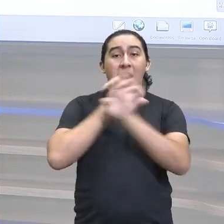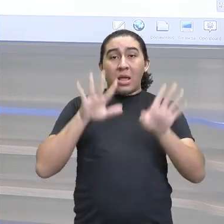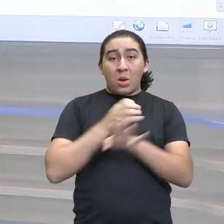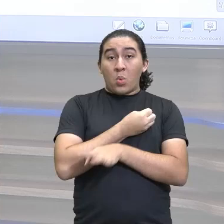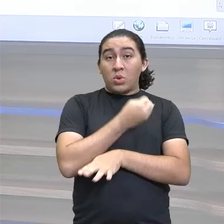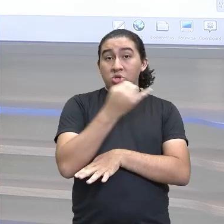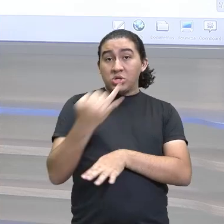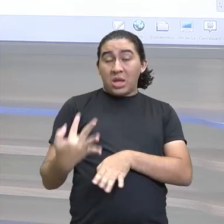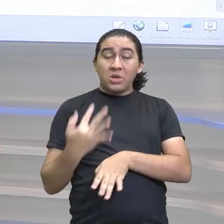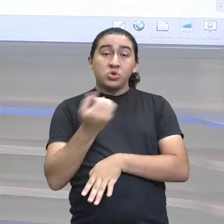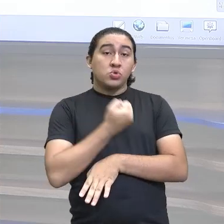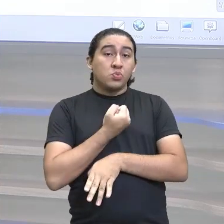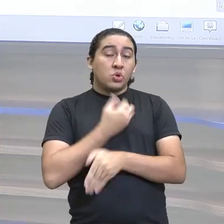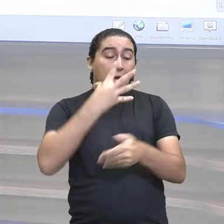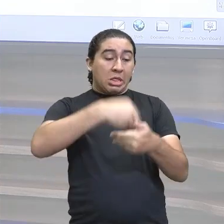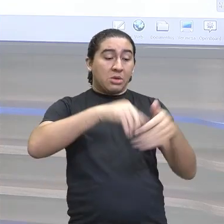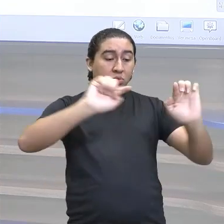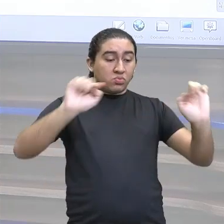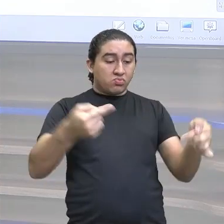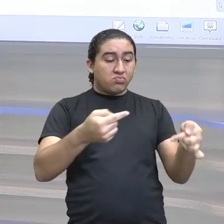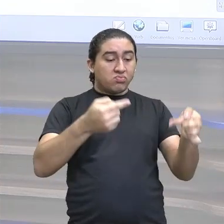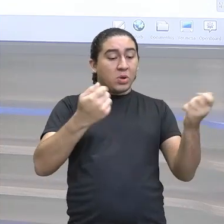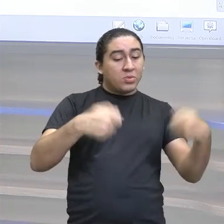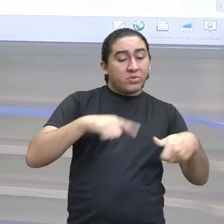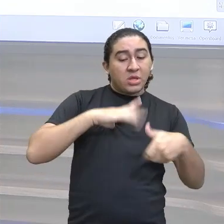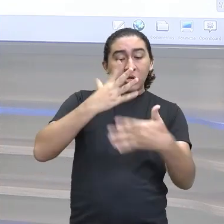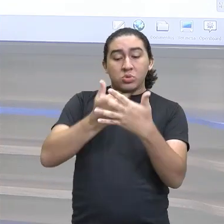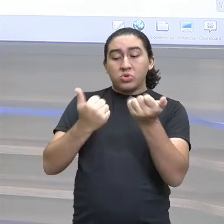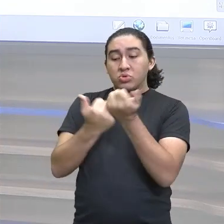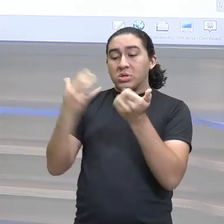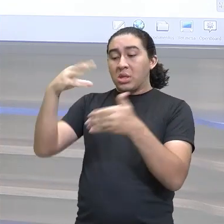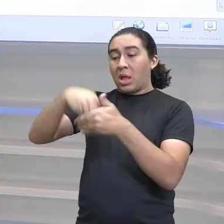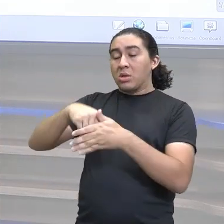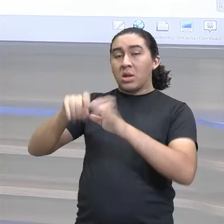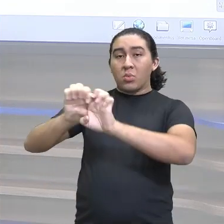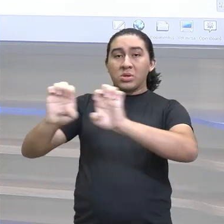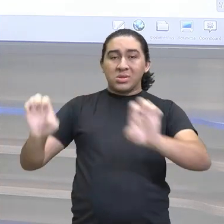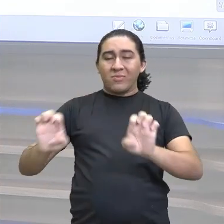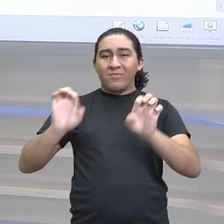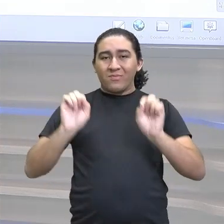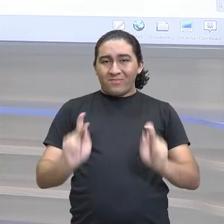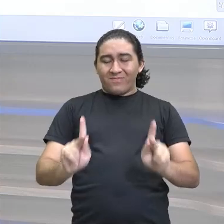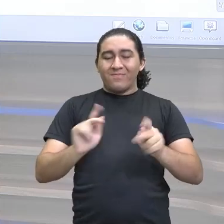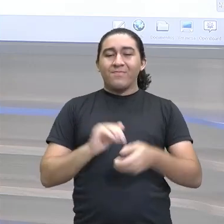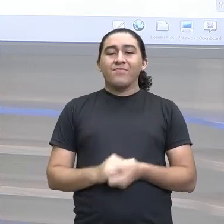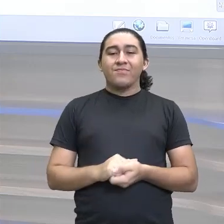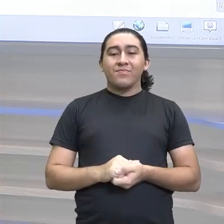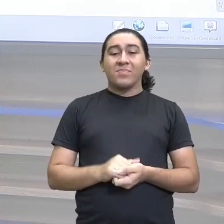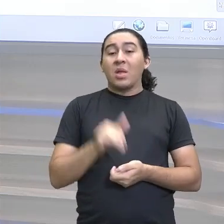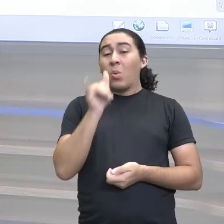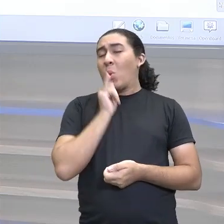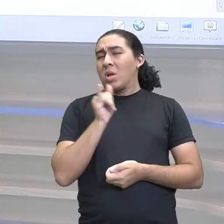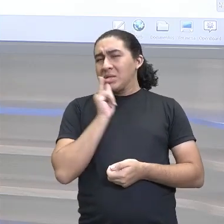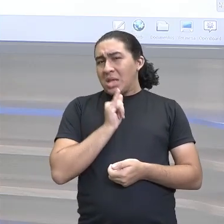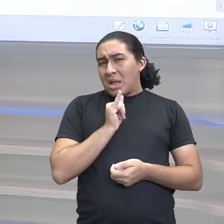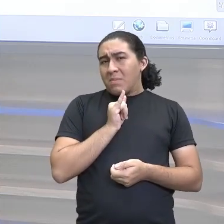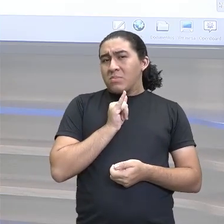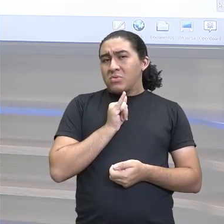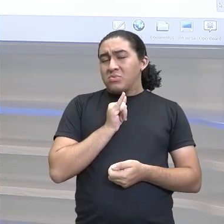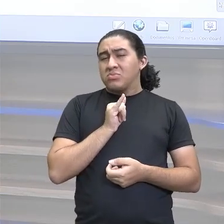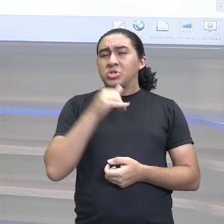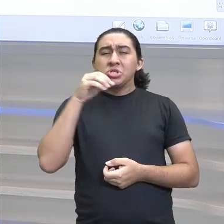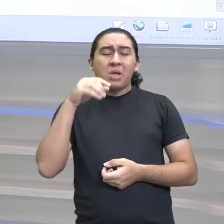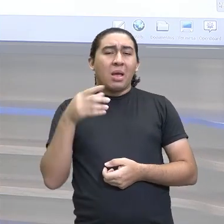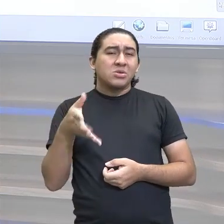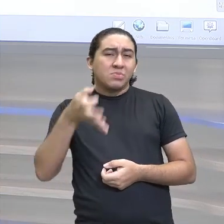quantidade de termos que você vai estar somando, certo? Para você substituir ele no expoente. Um exemplo prático. Para que a